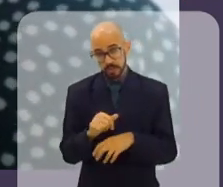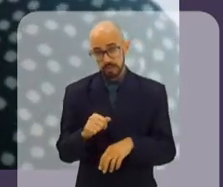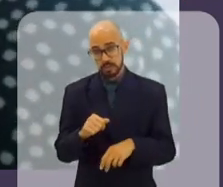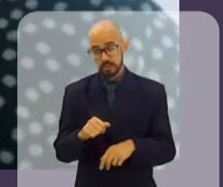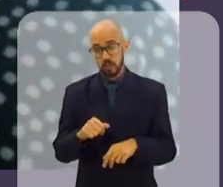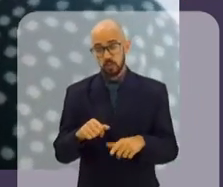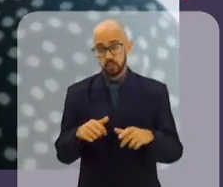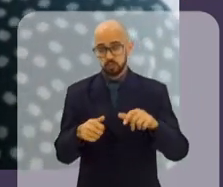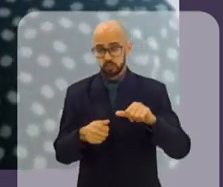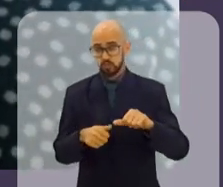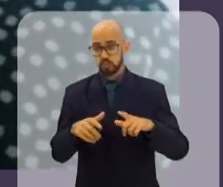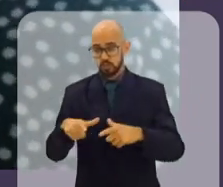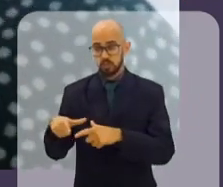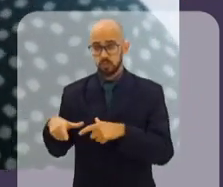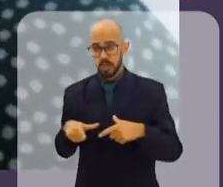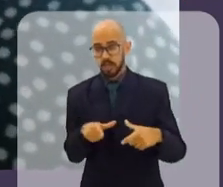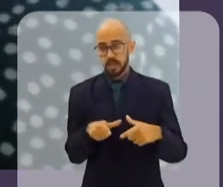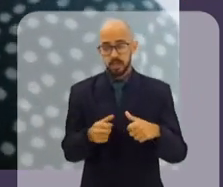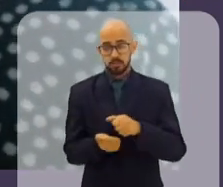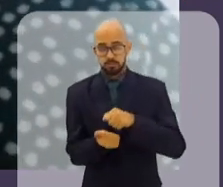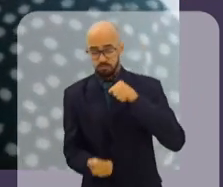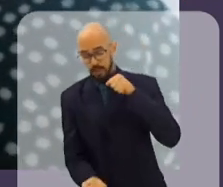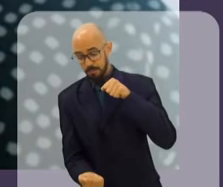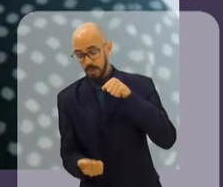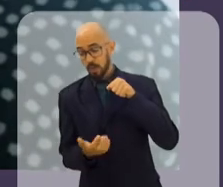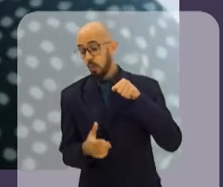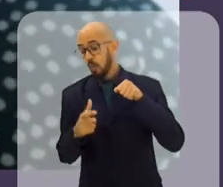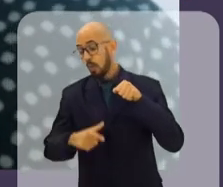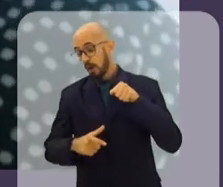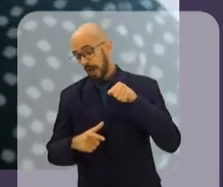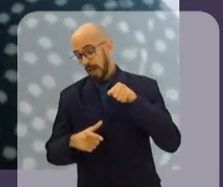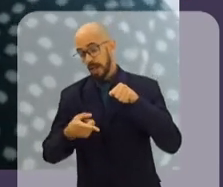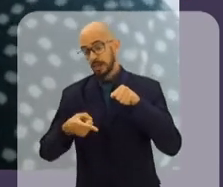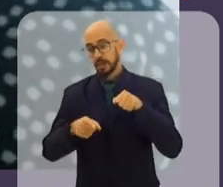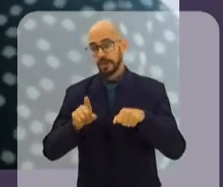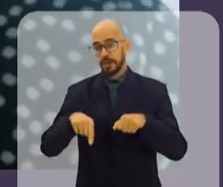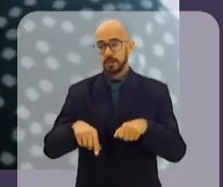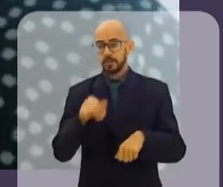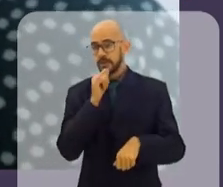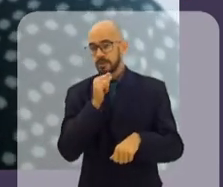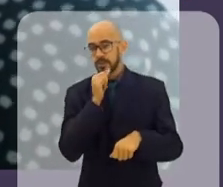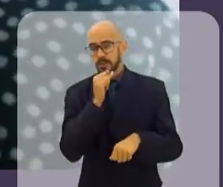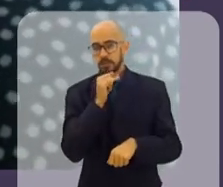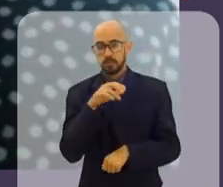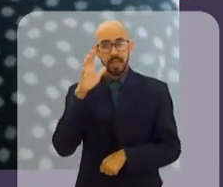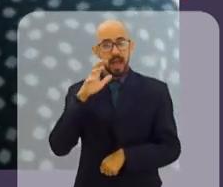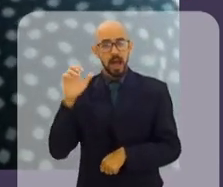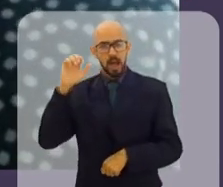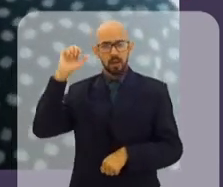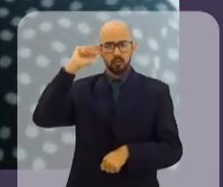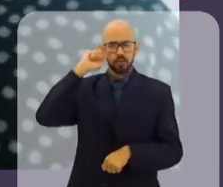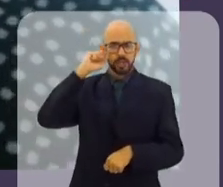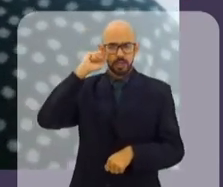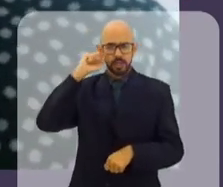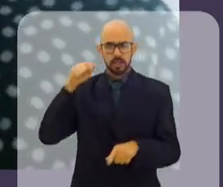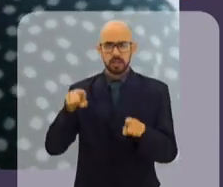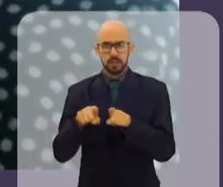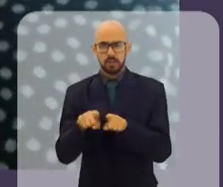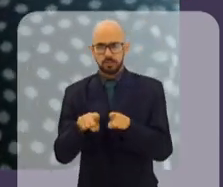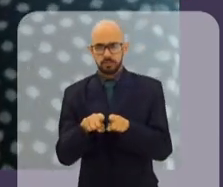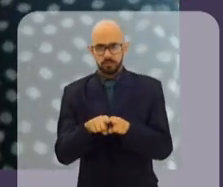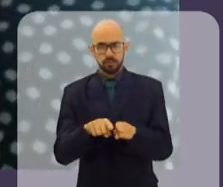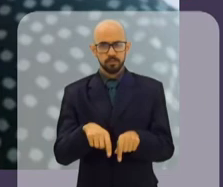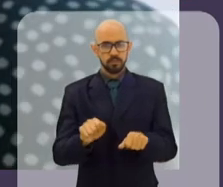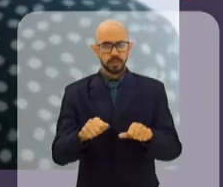Então, a gente vê trabalhos hoje com a bibliografia de autores do continente africano, com